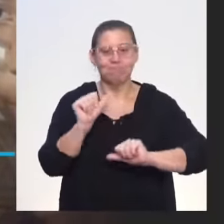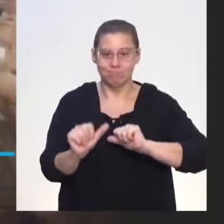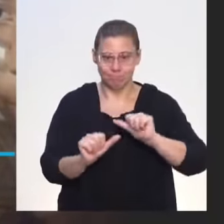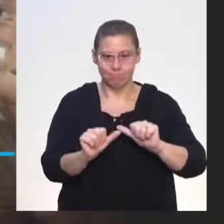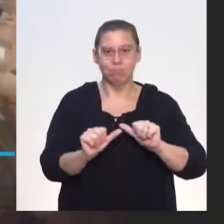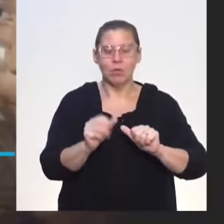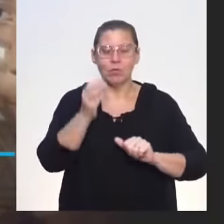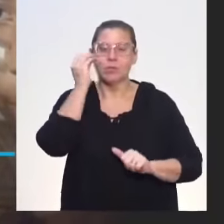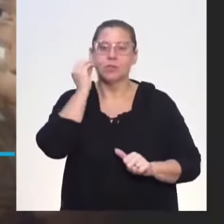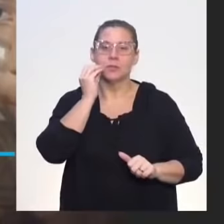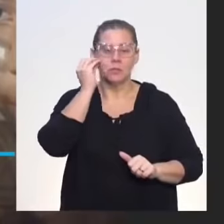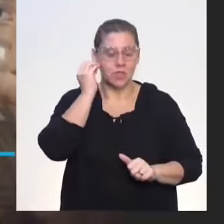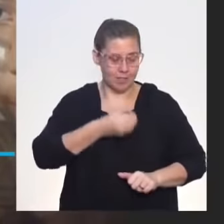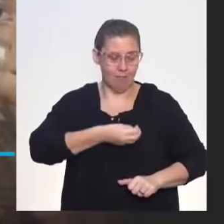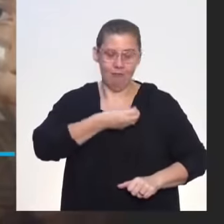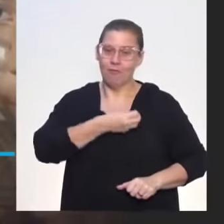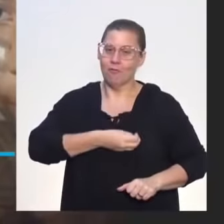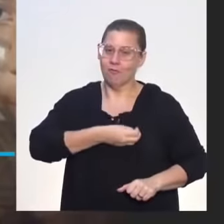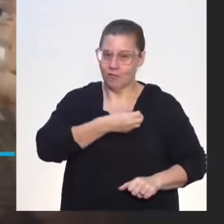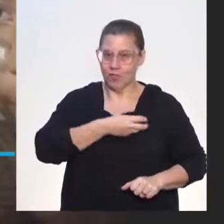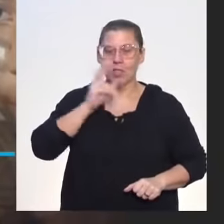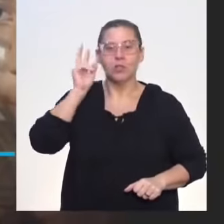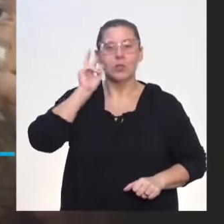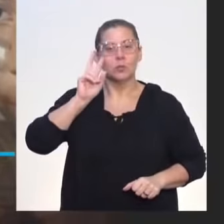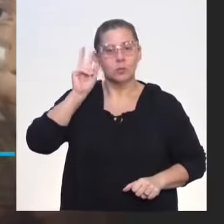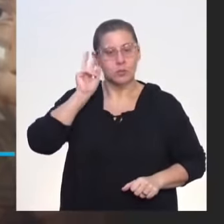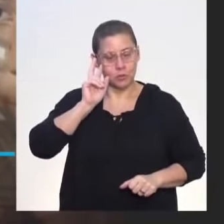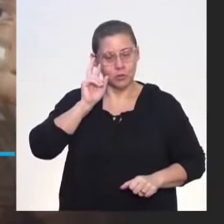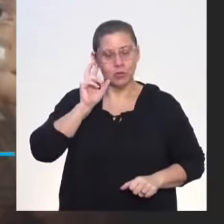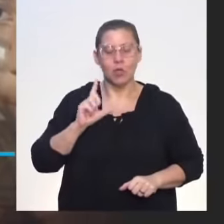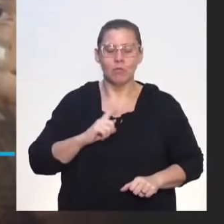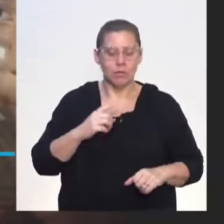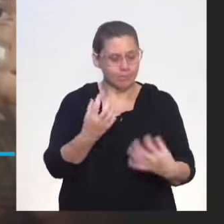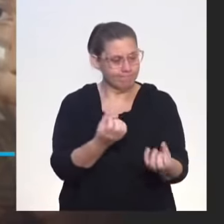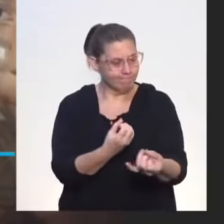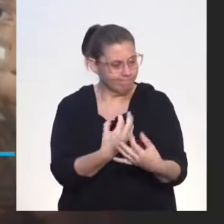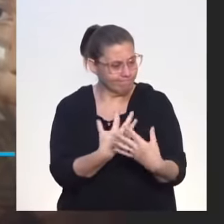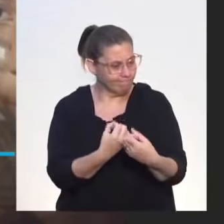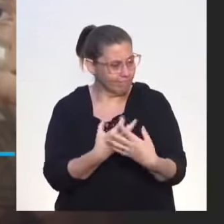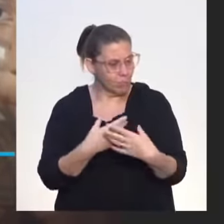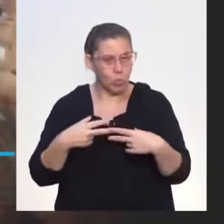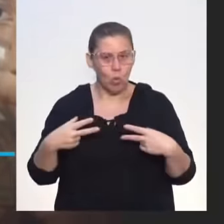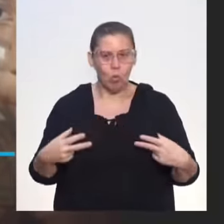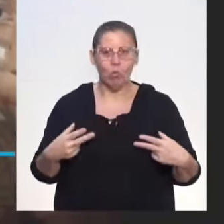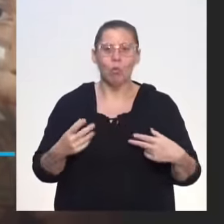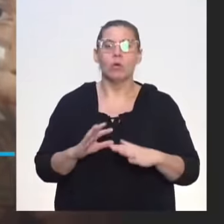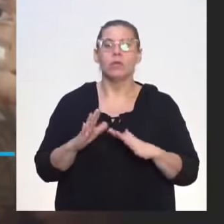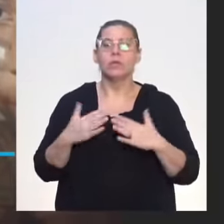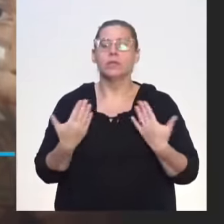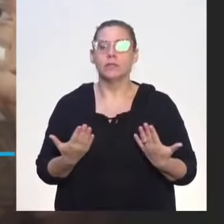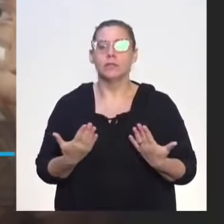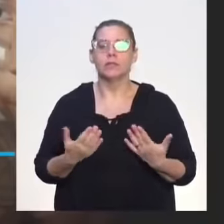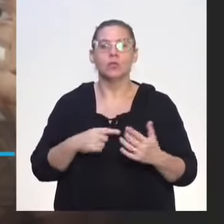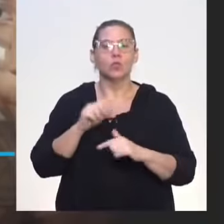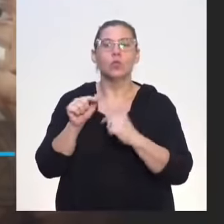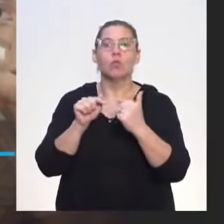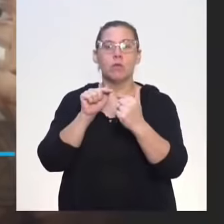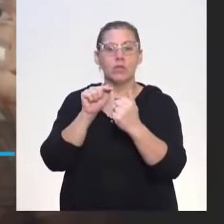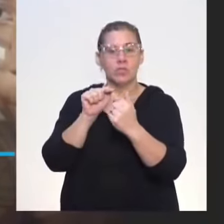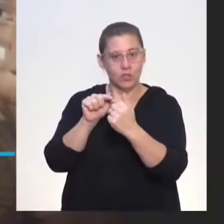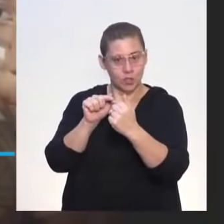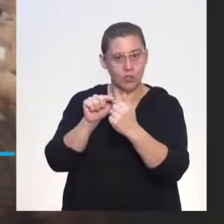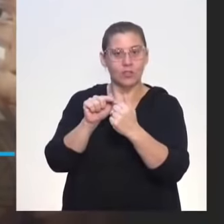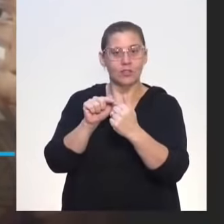essa experiência vivida numa história em que ele vai nos ensinar alguma coisa. Então, dos objetivos de